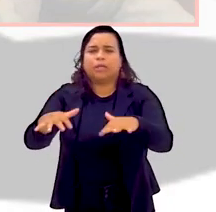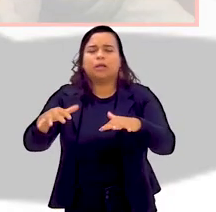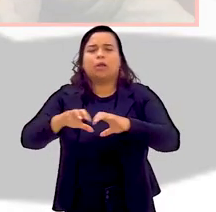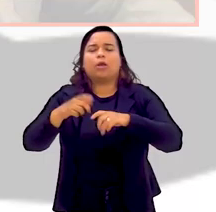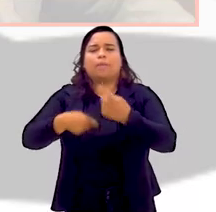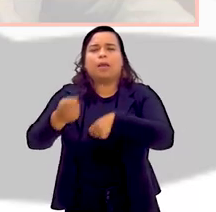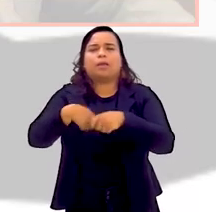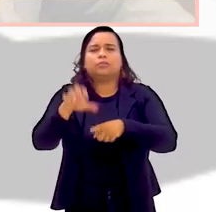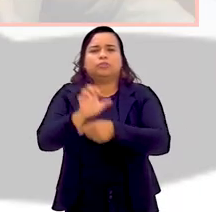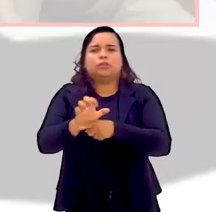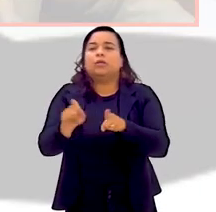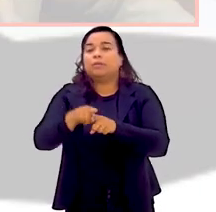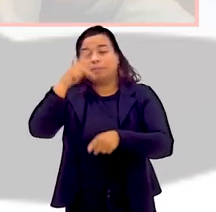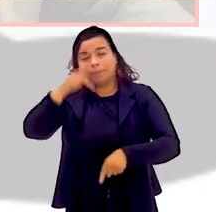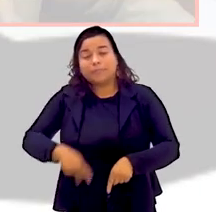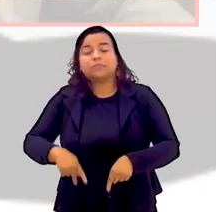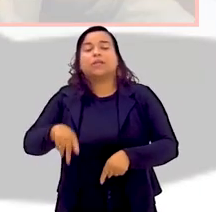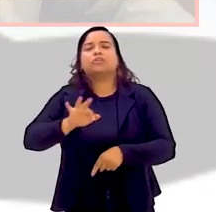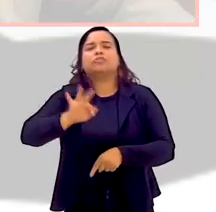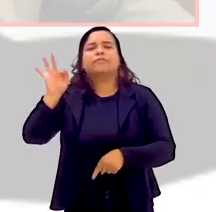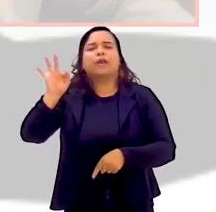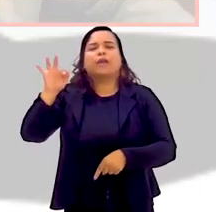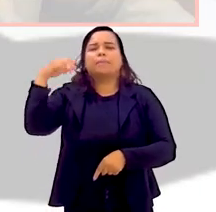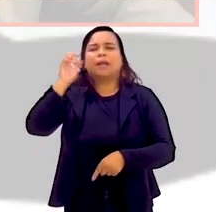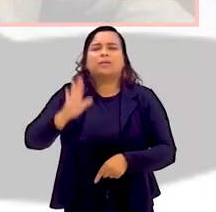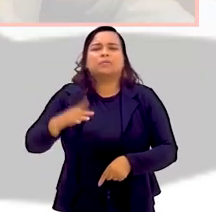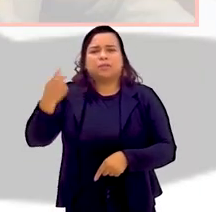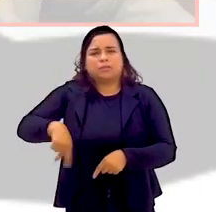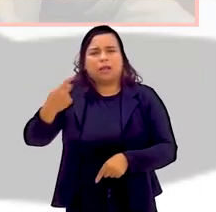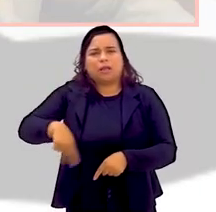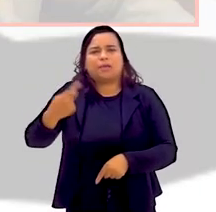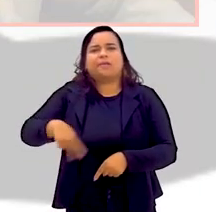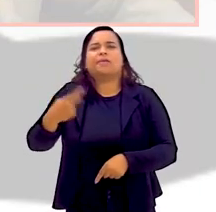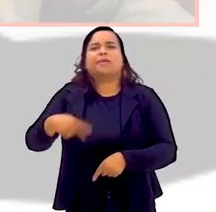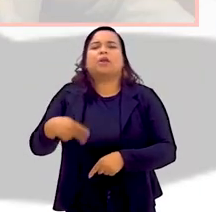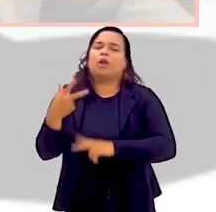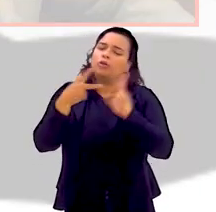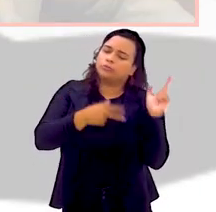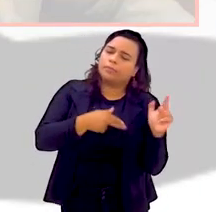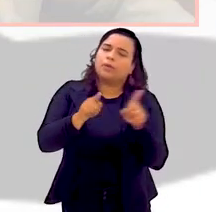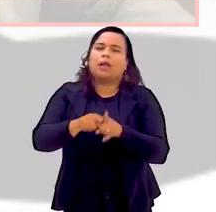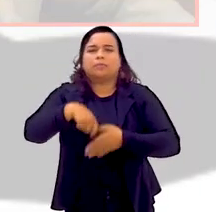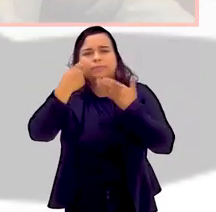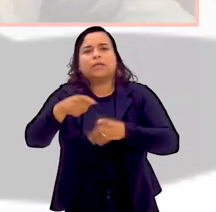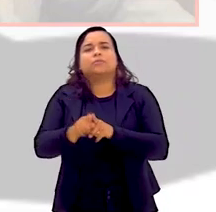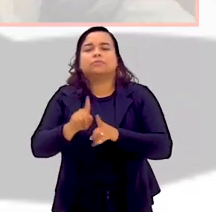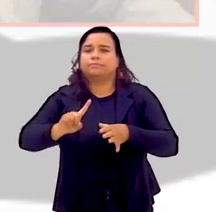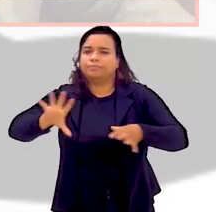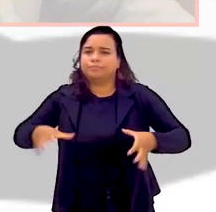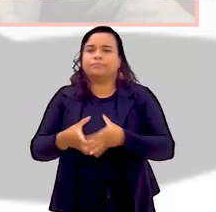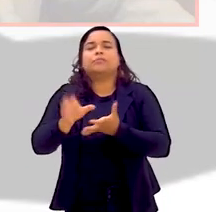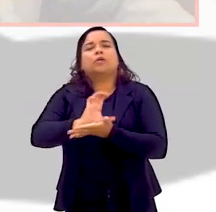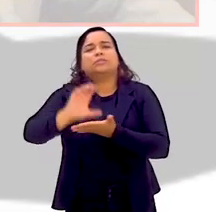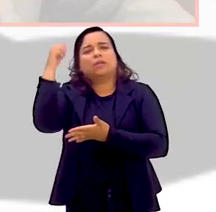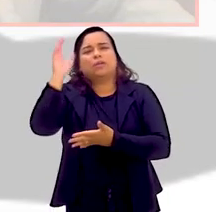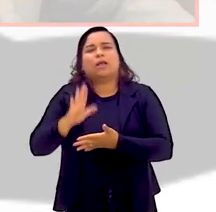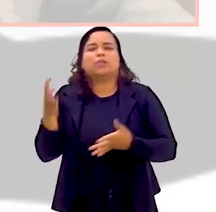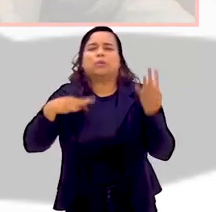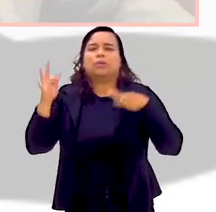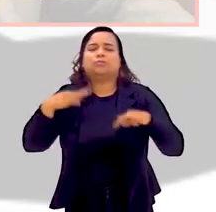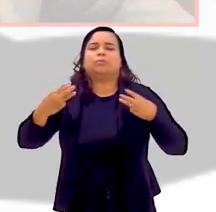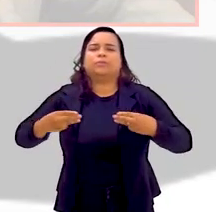nos estados. Você também é presidente da Federação Brasileira de Hospedagem e Alimentação e membro do Conselho Nacional de Turismo do Ministério do